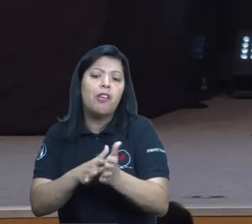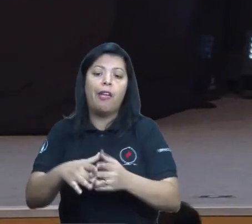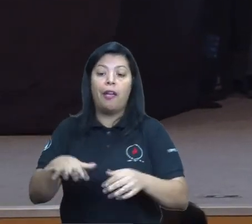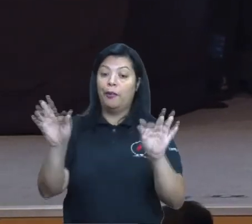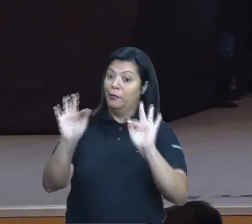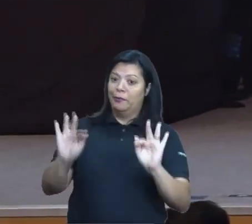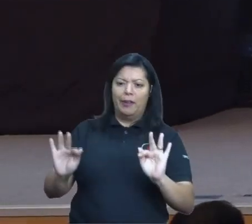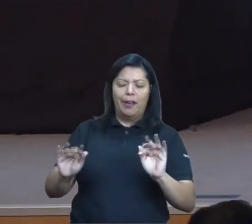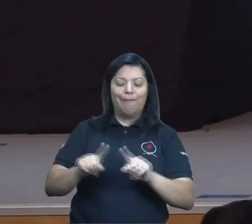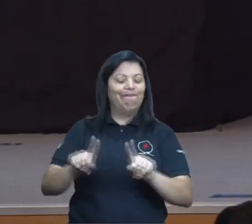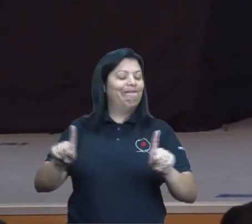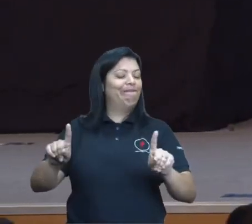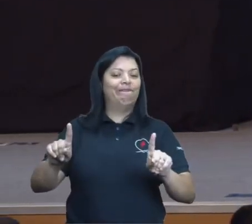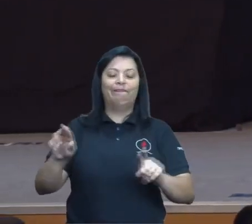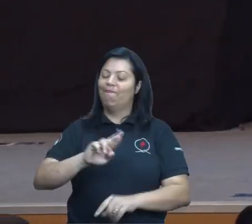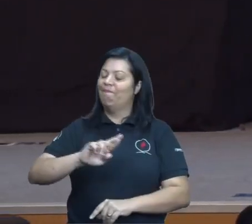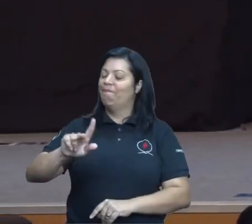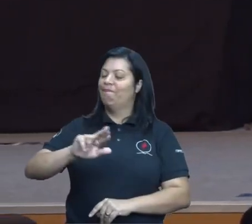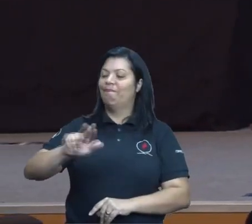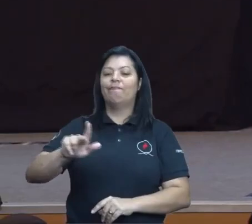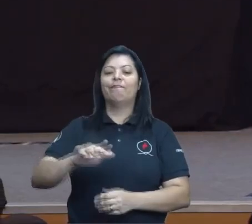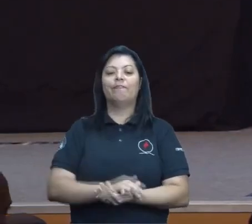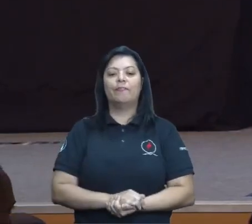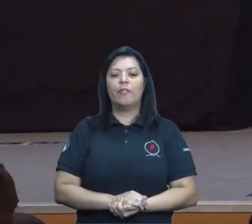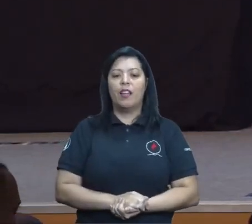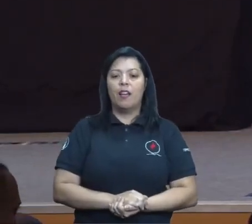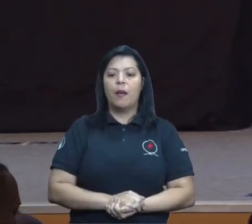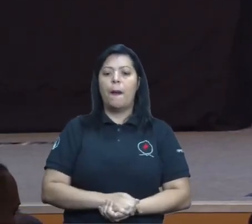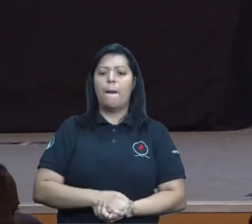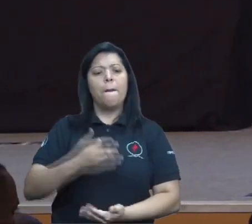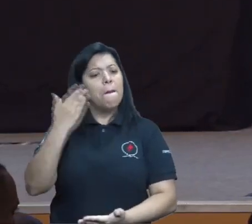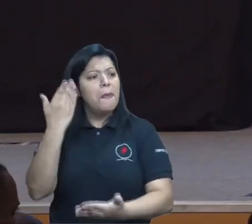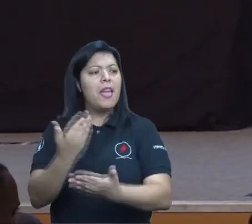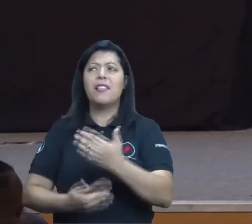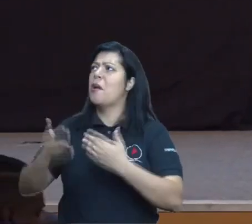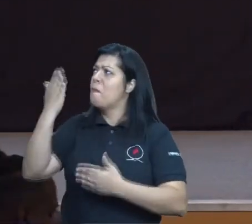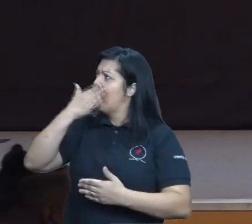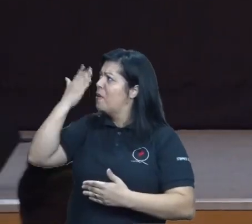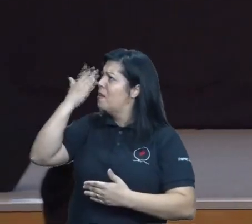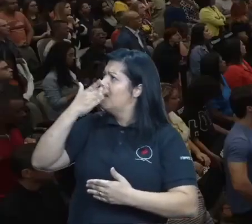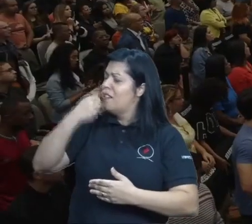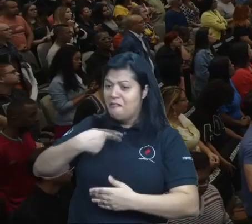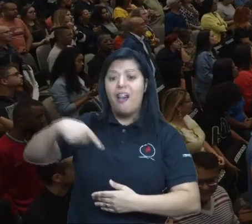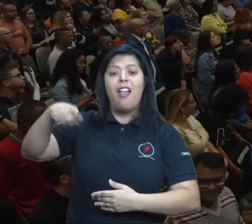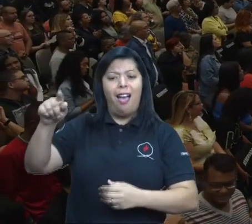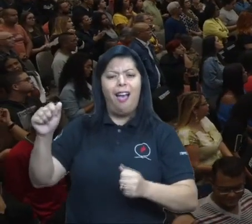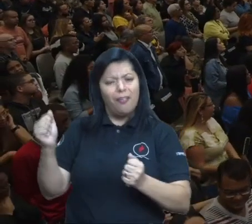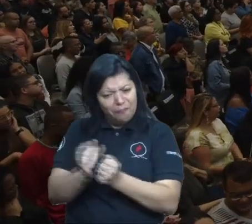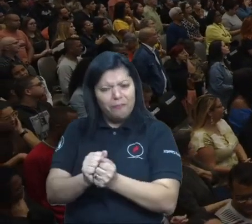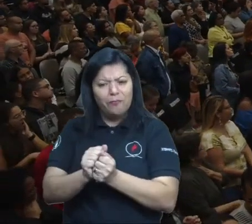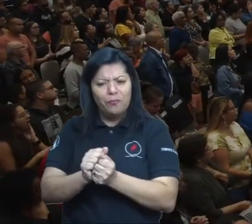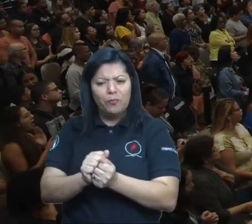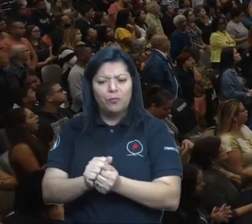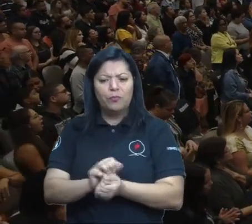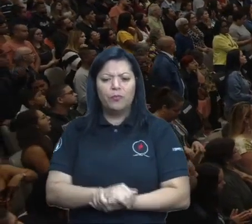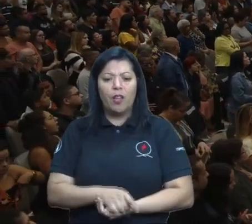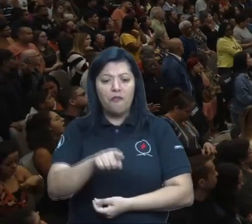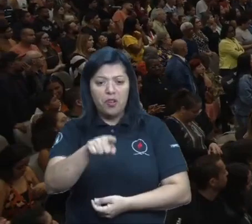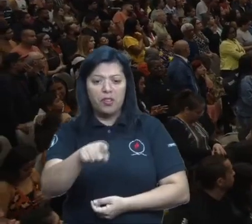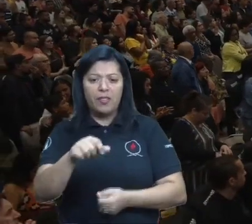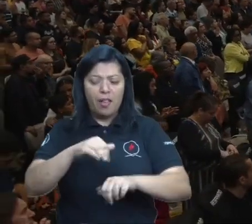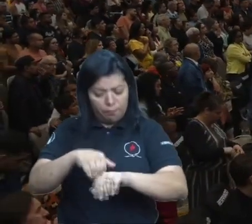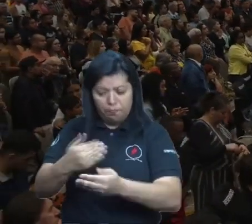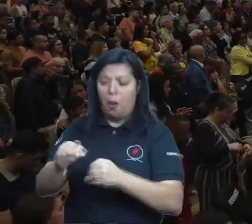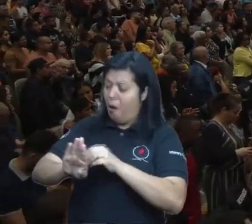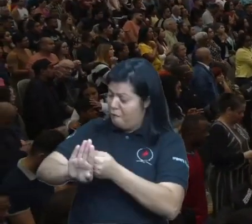vá buscar o que você perdeu a minha presença eu vou te devolver a minha presença você está afastado de Jesus e da igreja